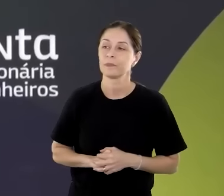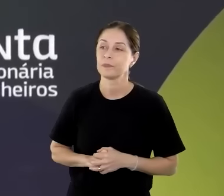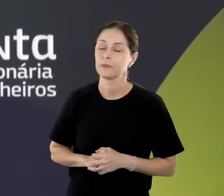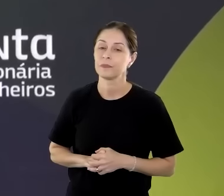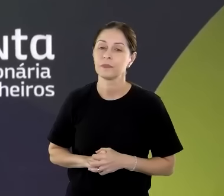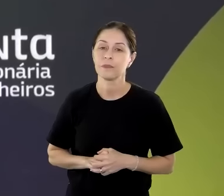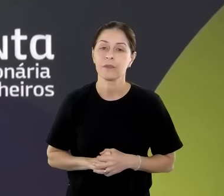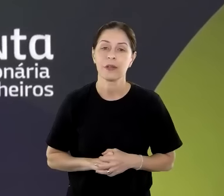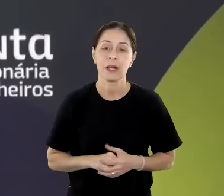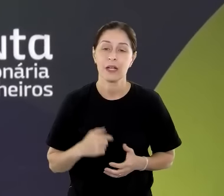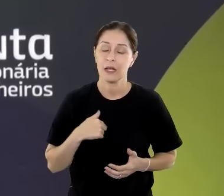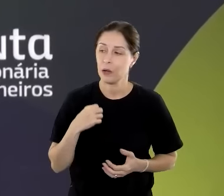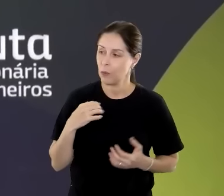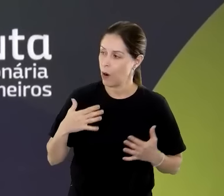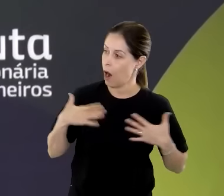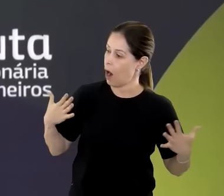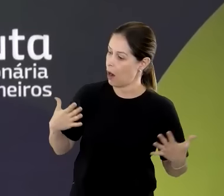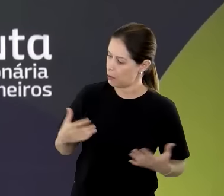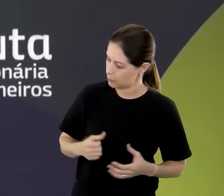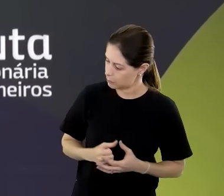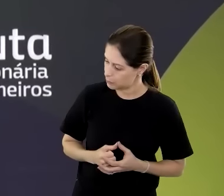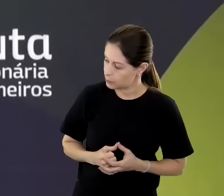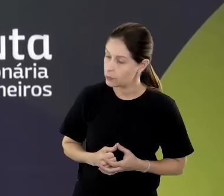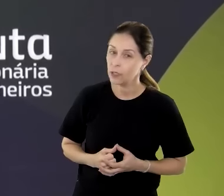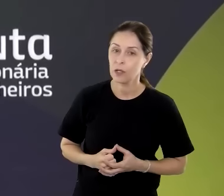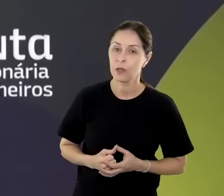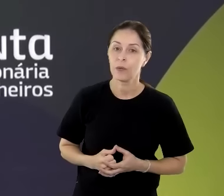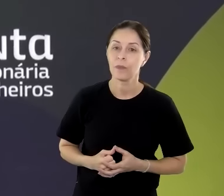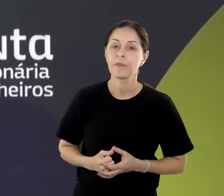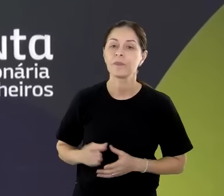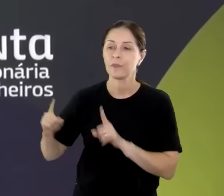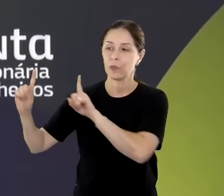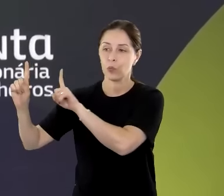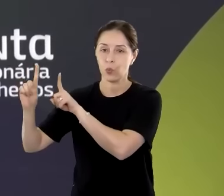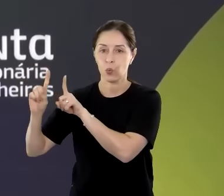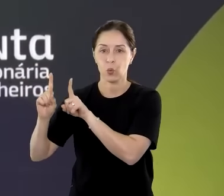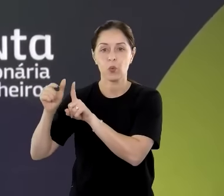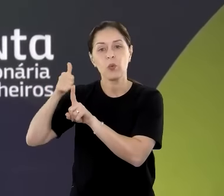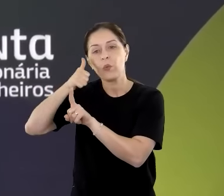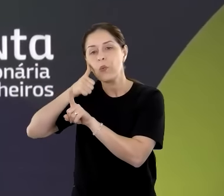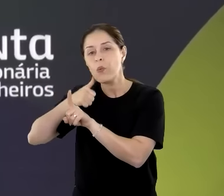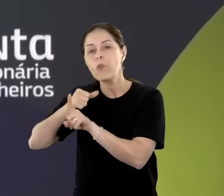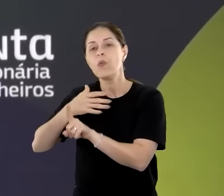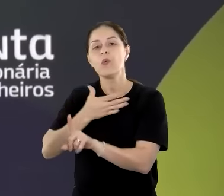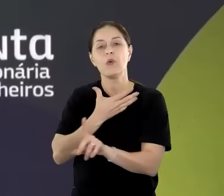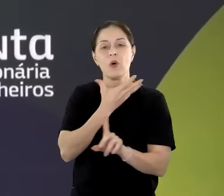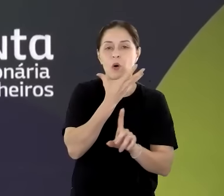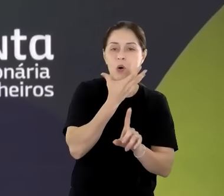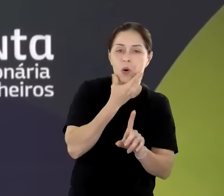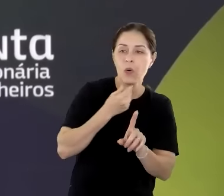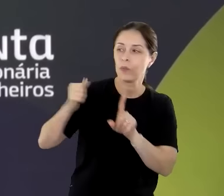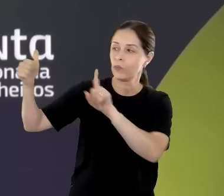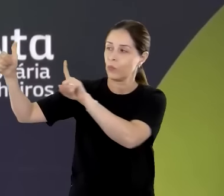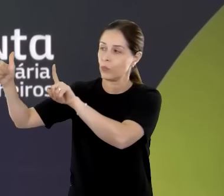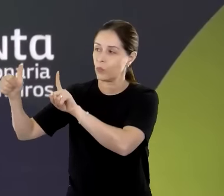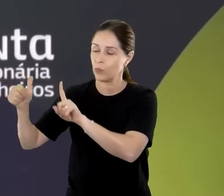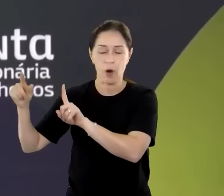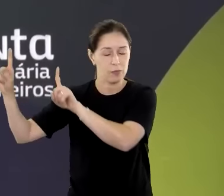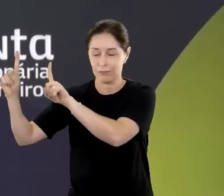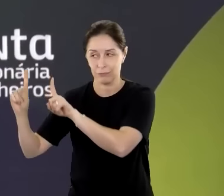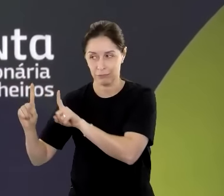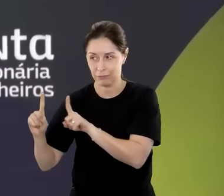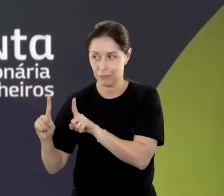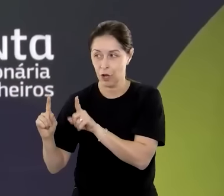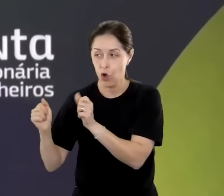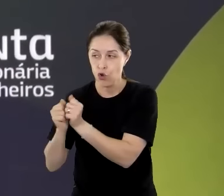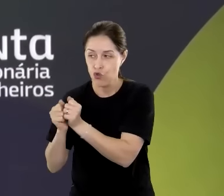enorme, enorme. Porque chegou um casal bonito, inclusive, um casal muito bonito, um cachorro grandão.